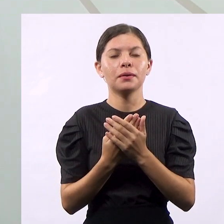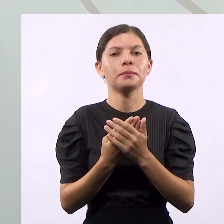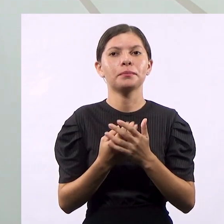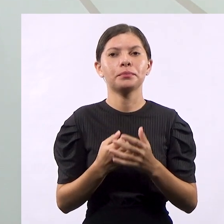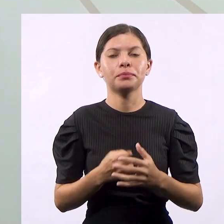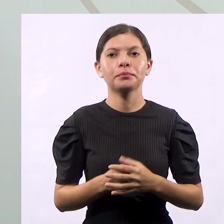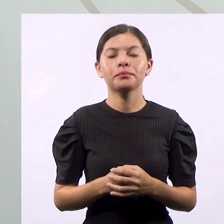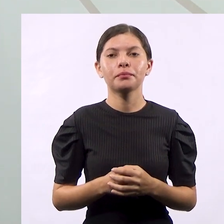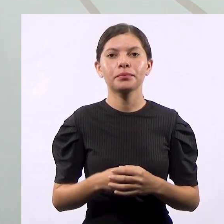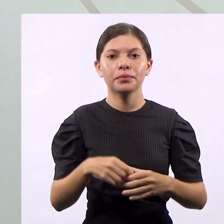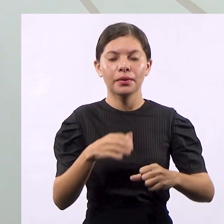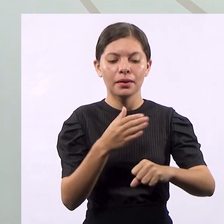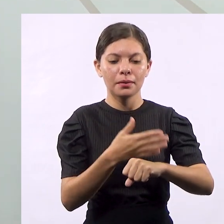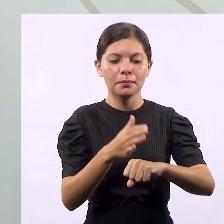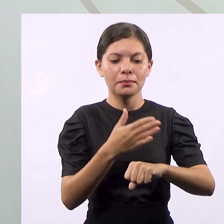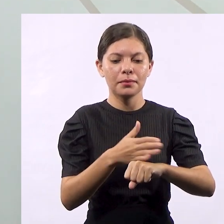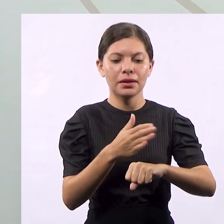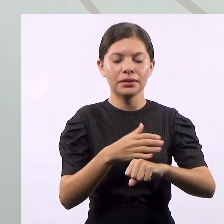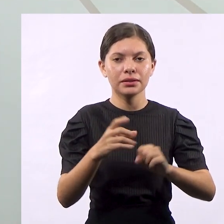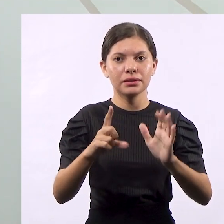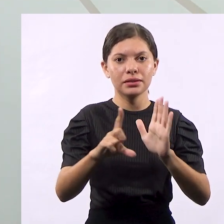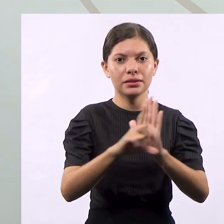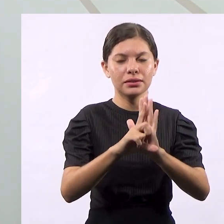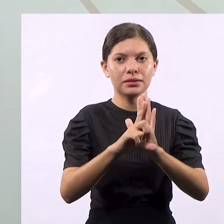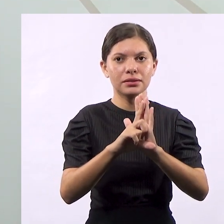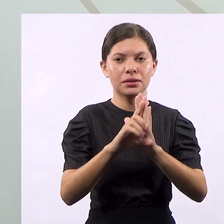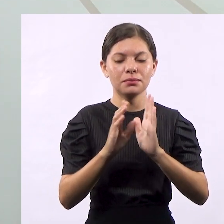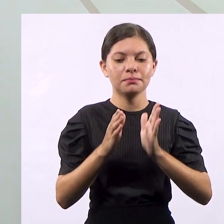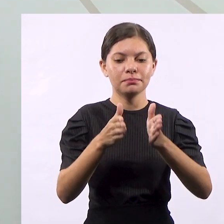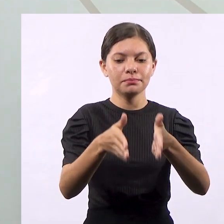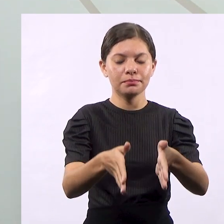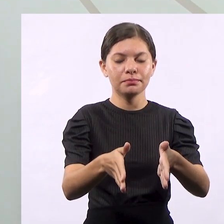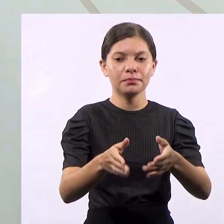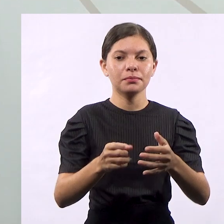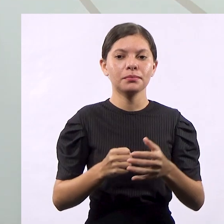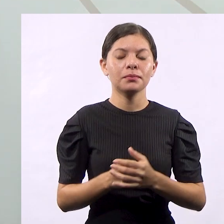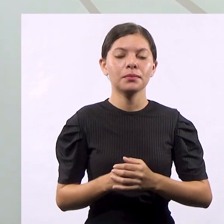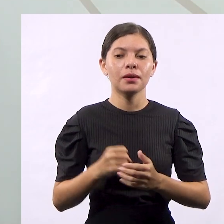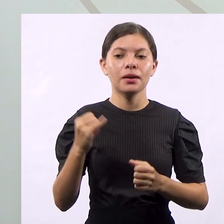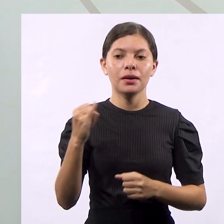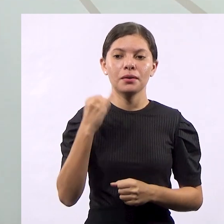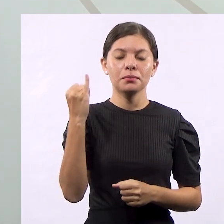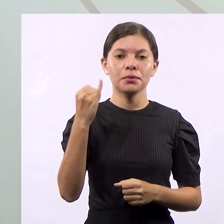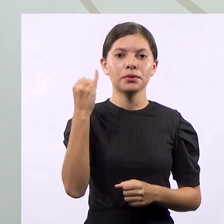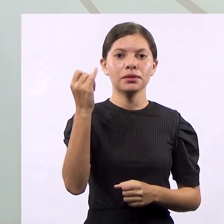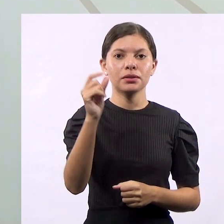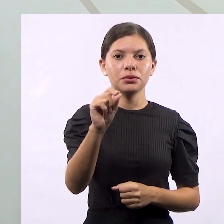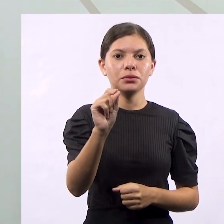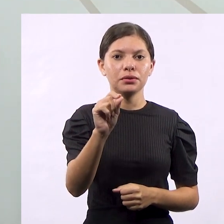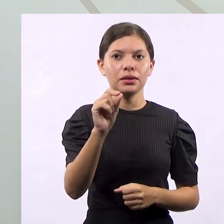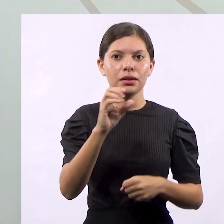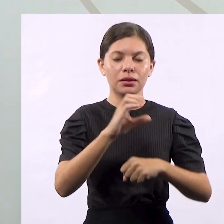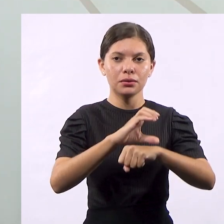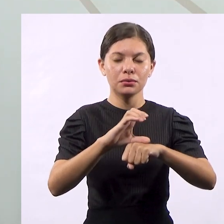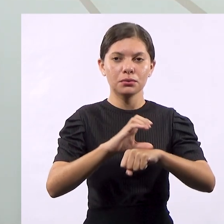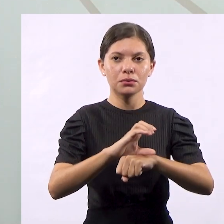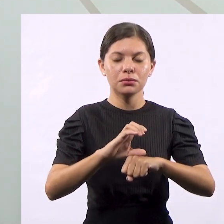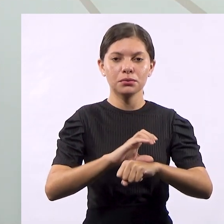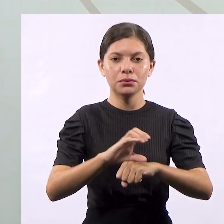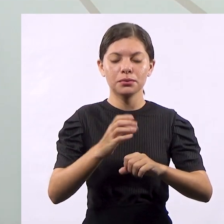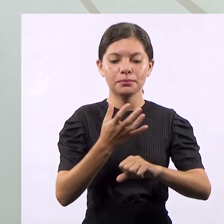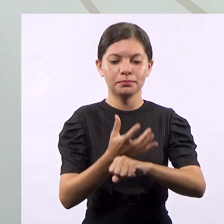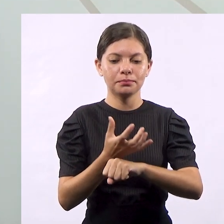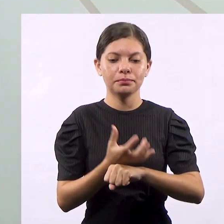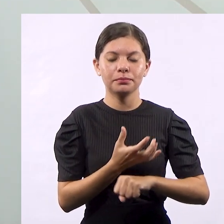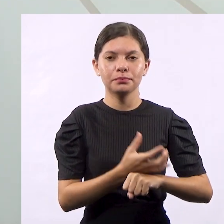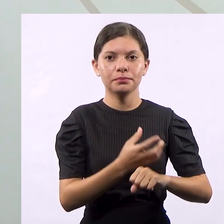são voltadas a partir de uma legislação específica. Então, é importante que, no curso da disciplina de legislação, você